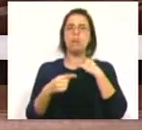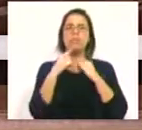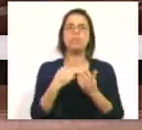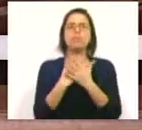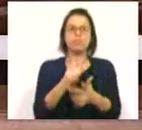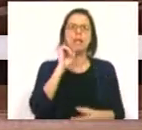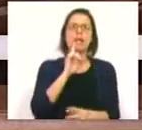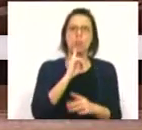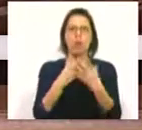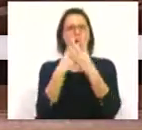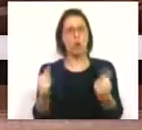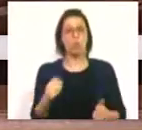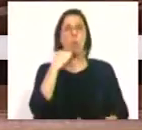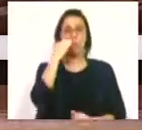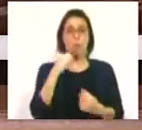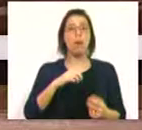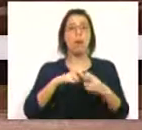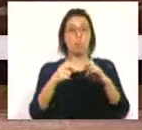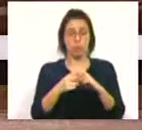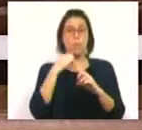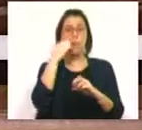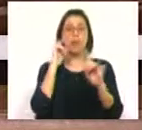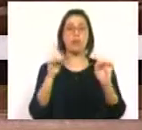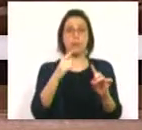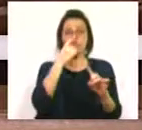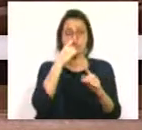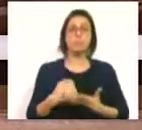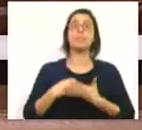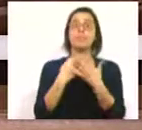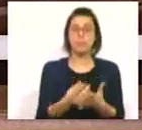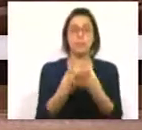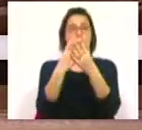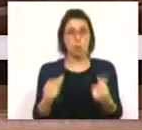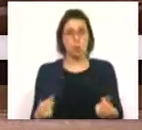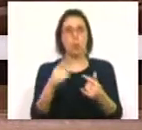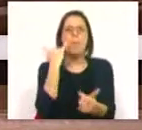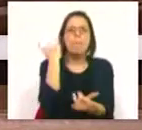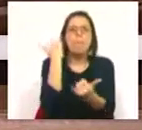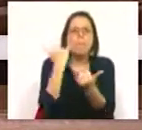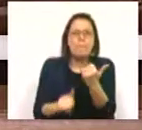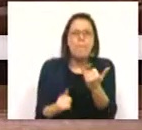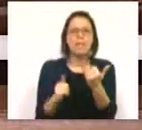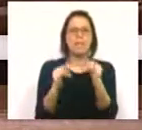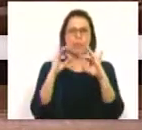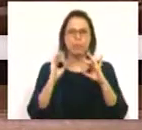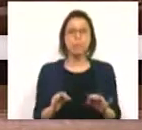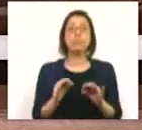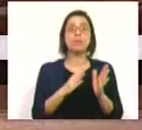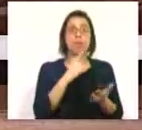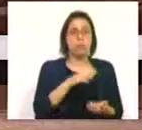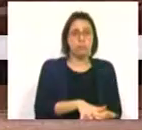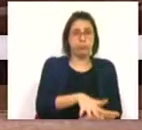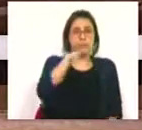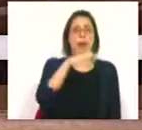contributos importantes para resolver um grave problema, ou melhor, para contribuir para a remoção de um perigo iminente que a acumulação